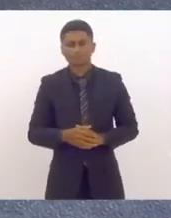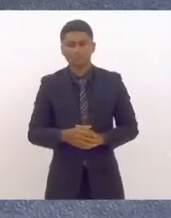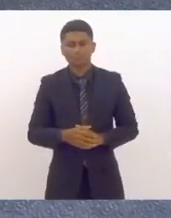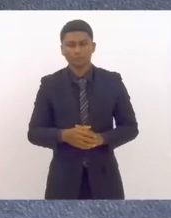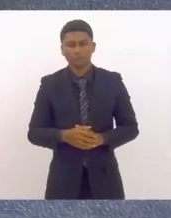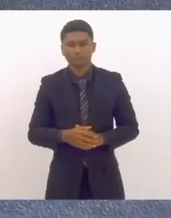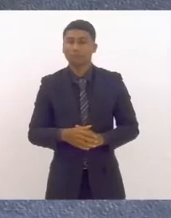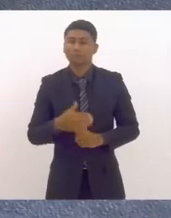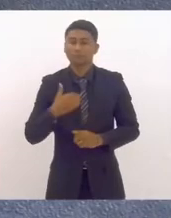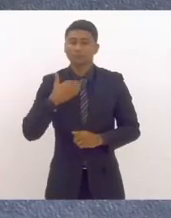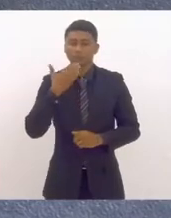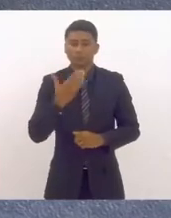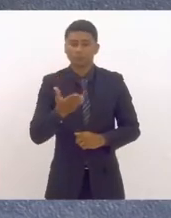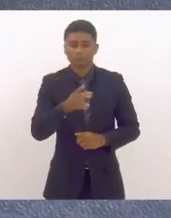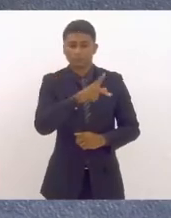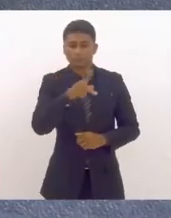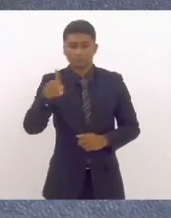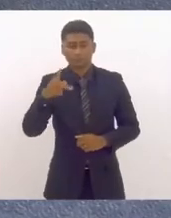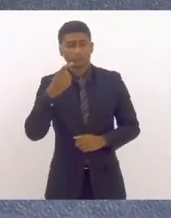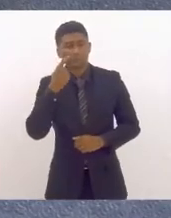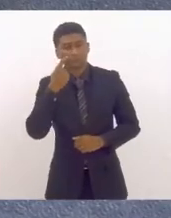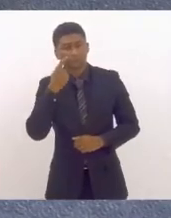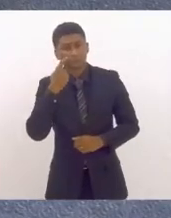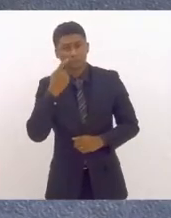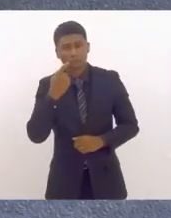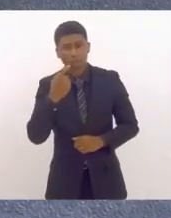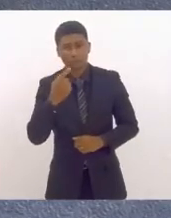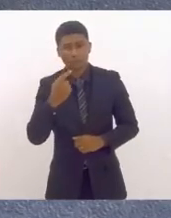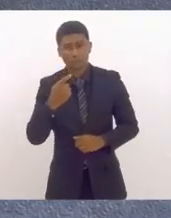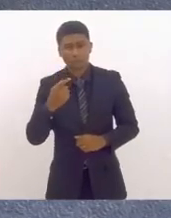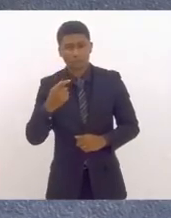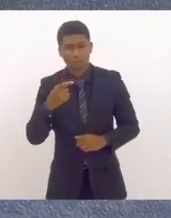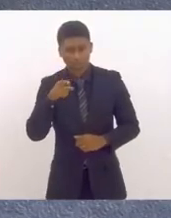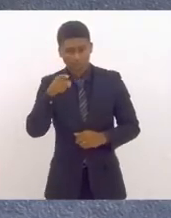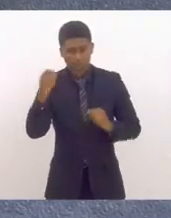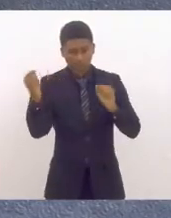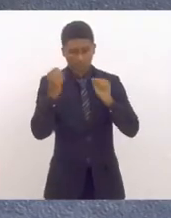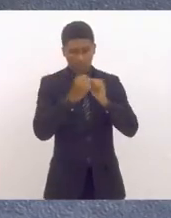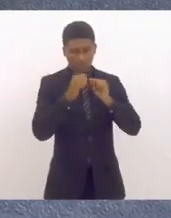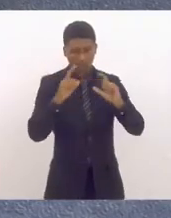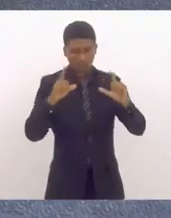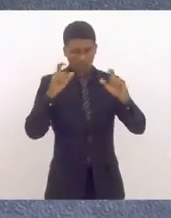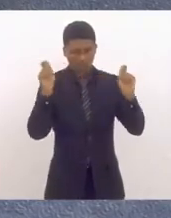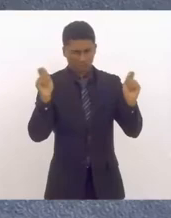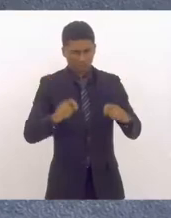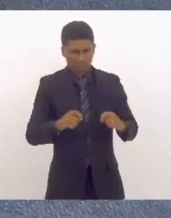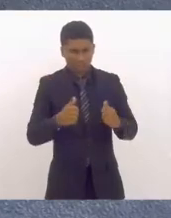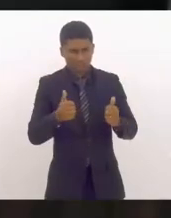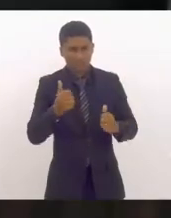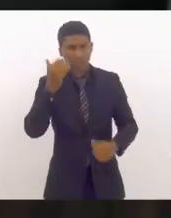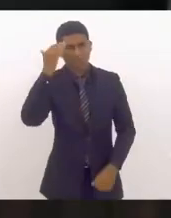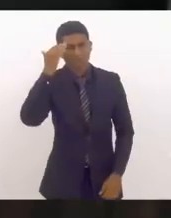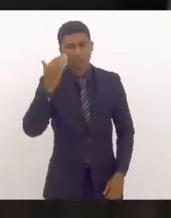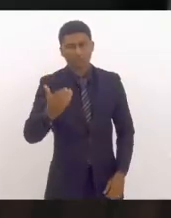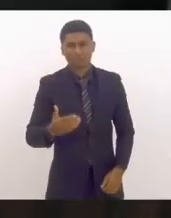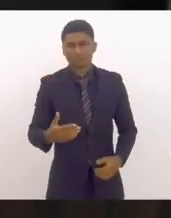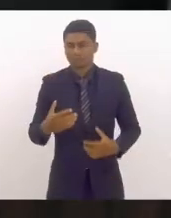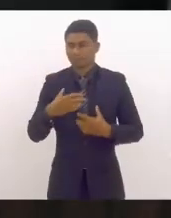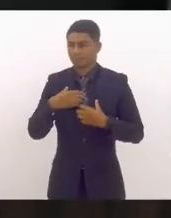presidente, só pedir a Vossa Excelência se era possível tirar uma foto depois com Vossa Excelência. Muito obrigada. Que